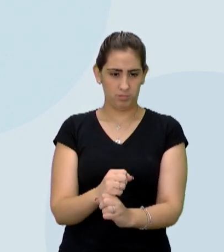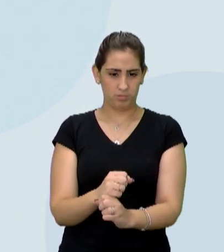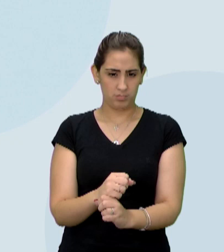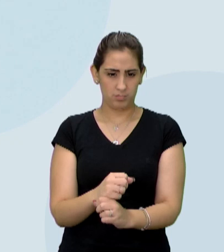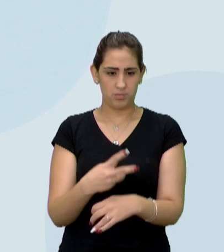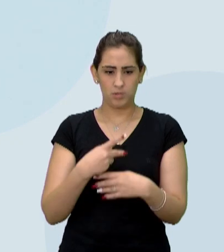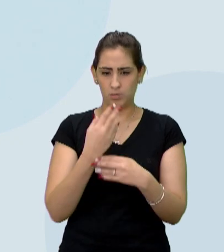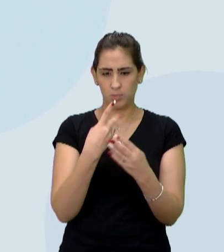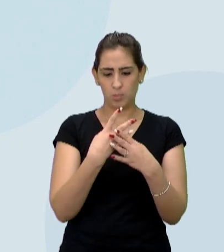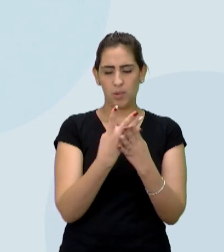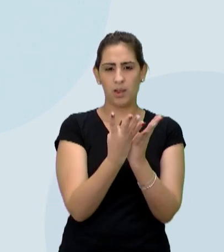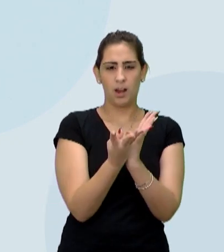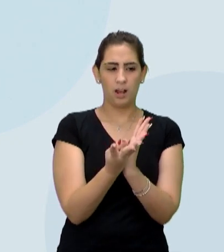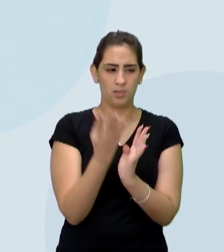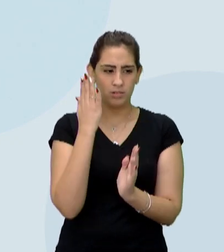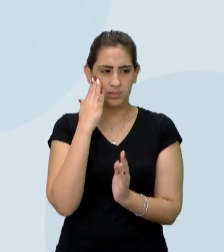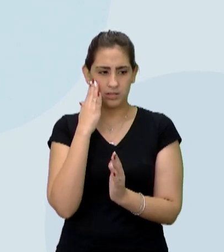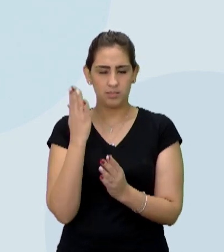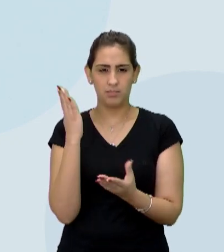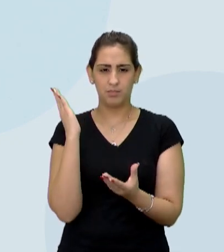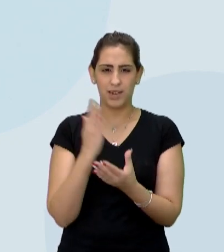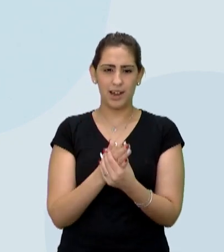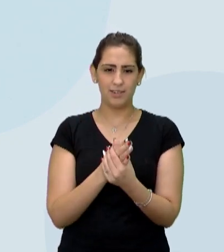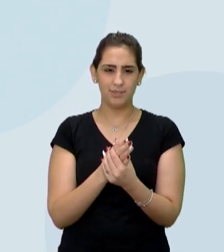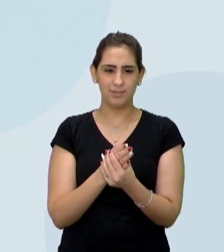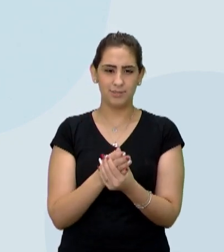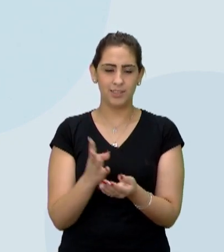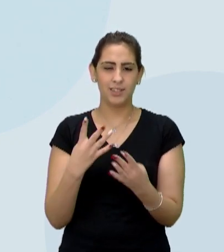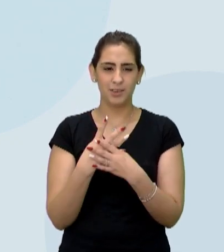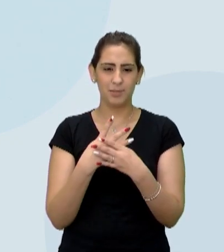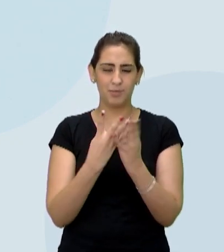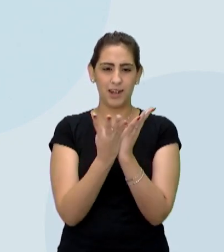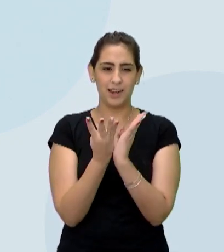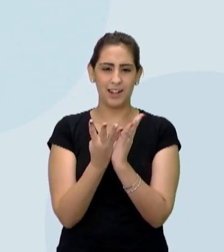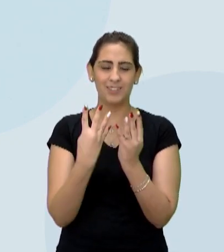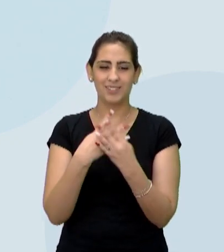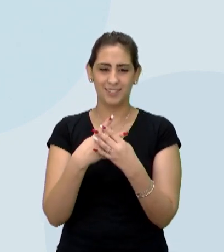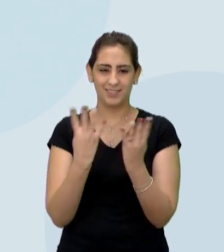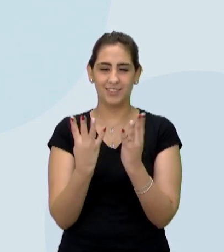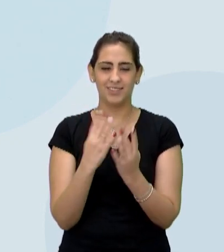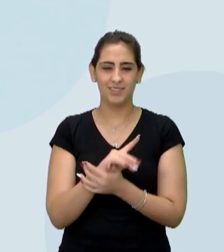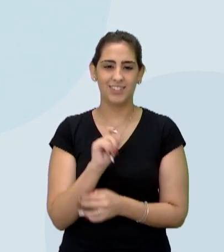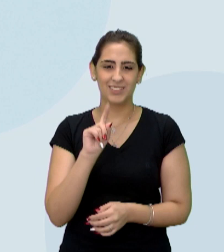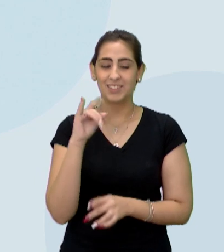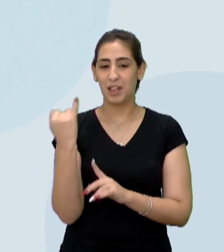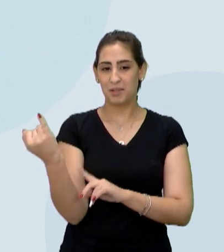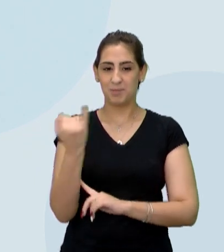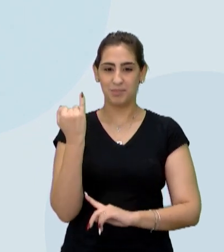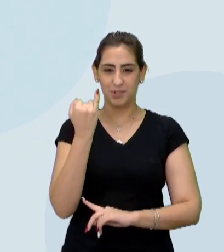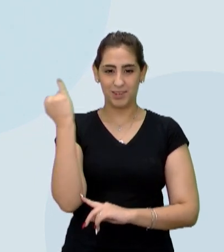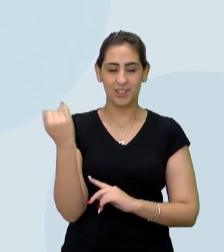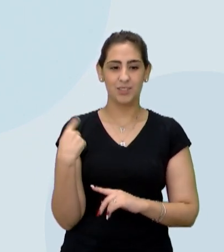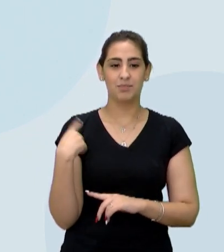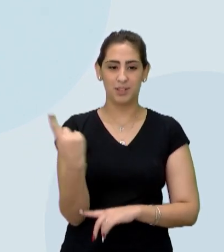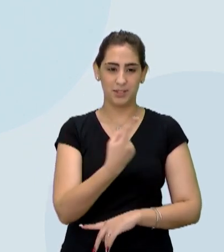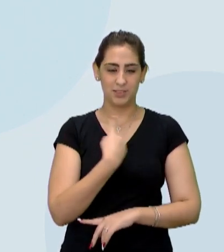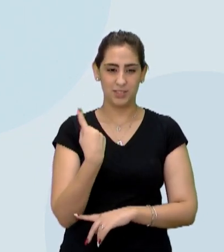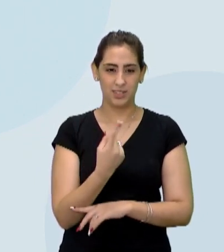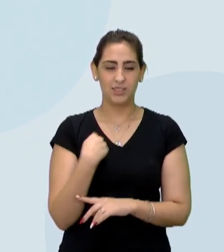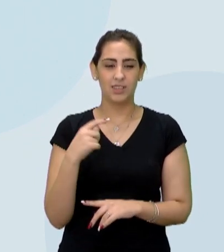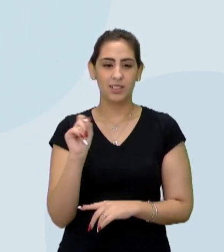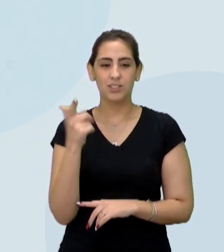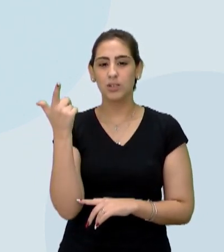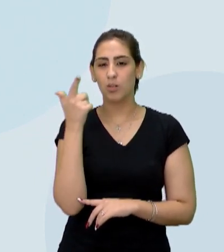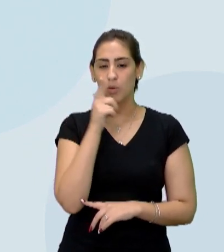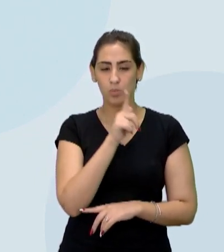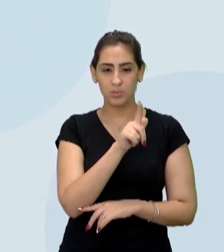baralho, por exemplo, né? Podia ser uma sequência formada por letras, né? O que é importante para a gente é que a gente